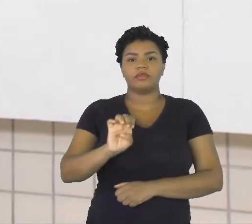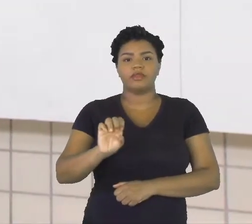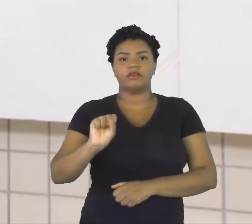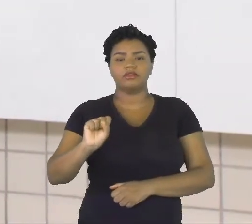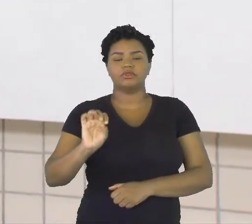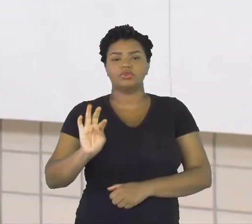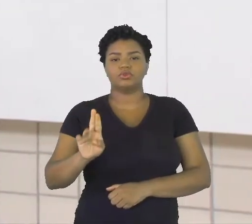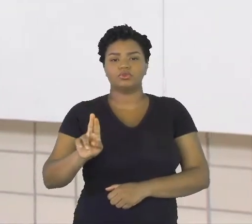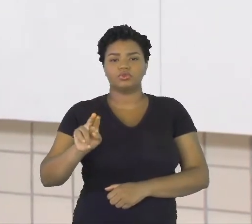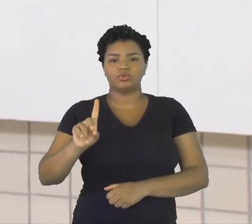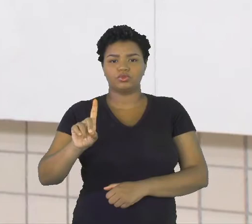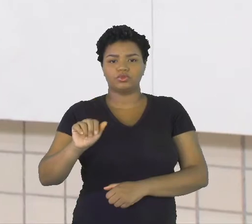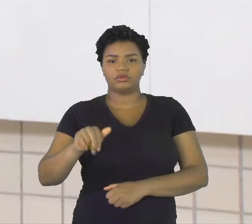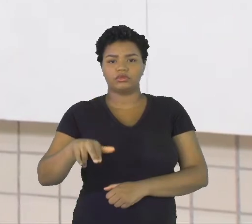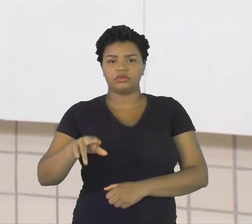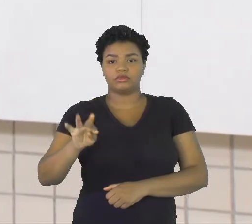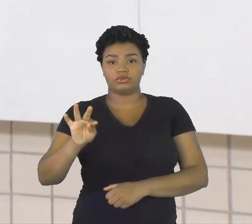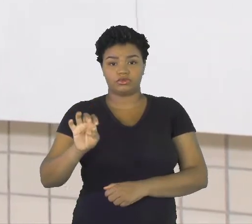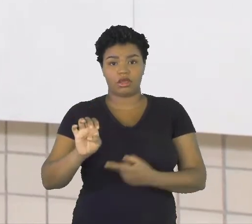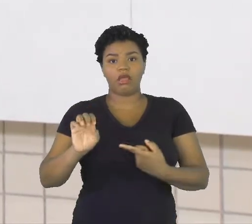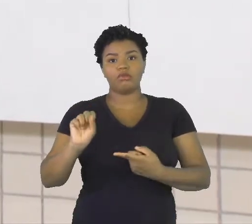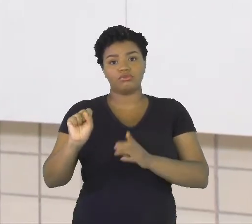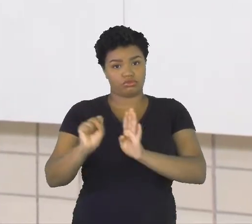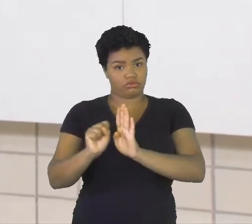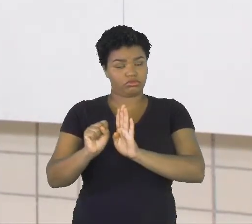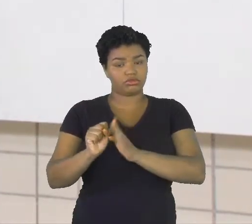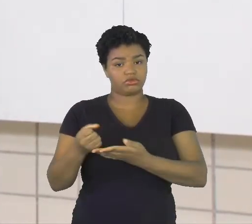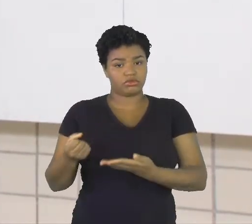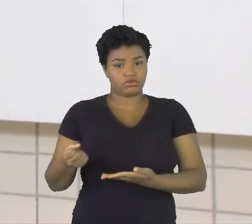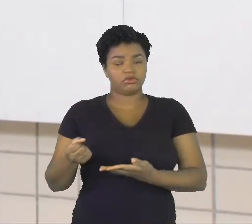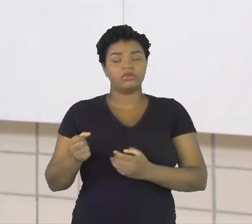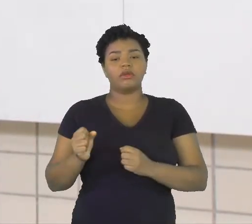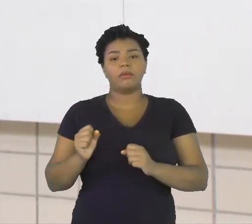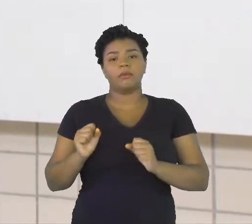Estudante é um substantivo, mas ele pode